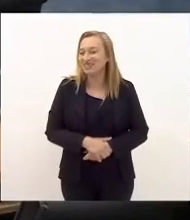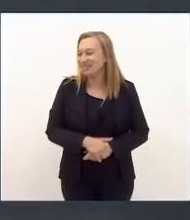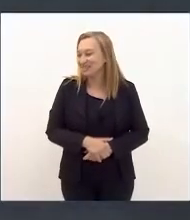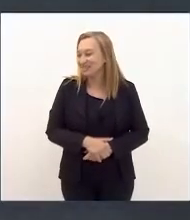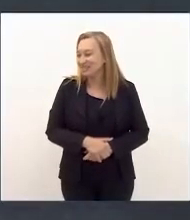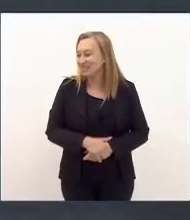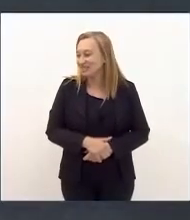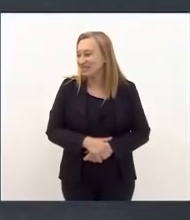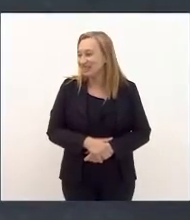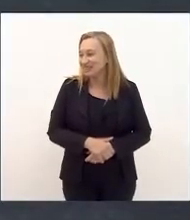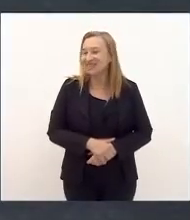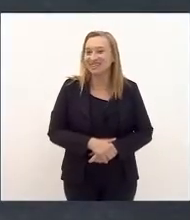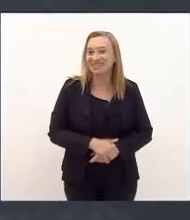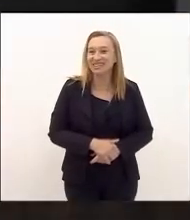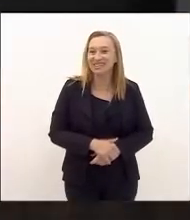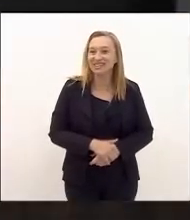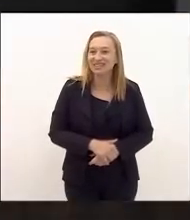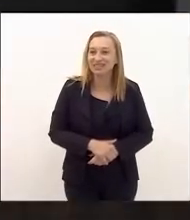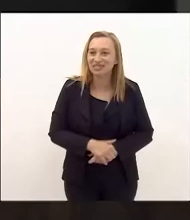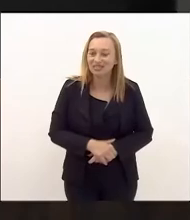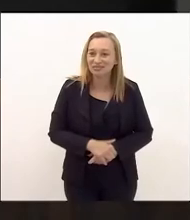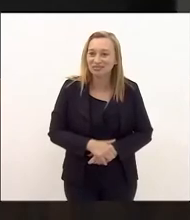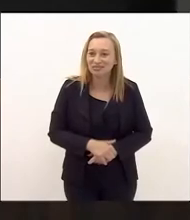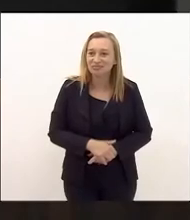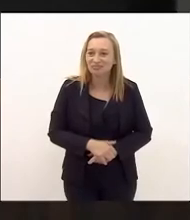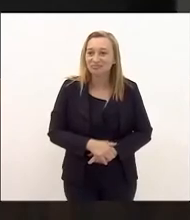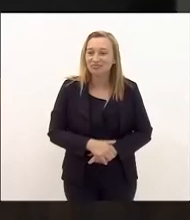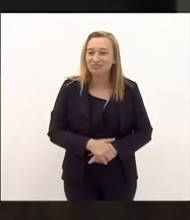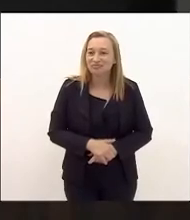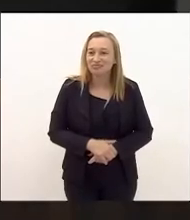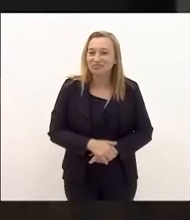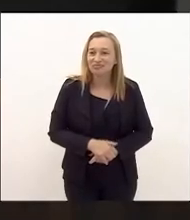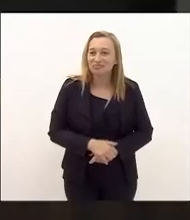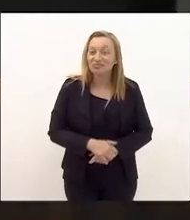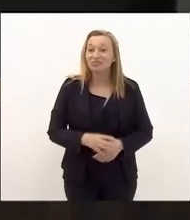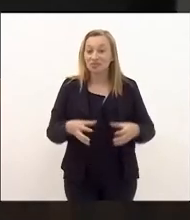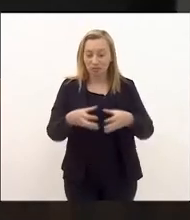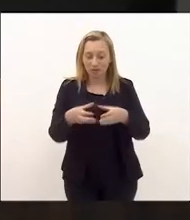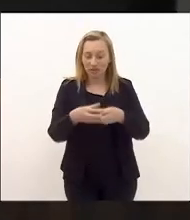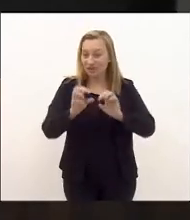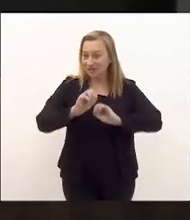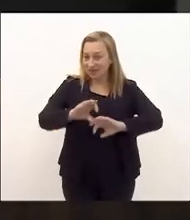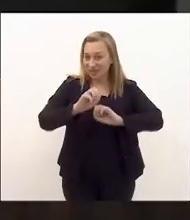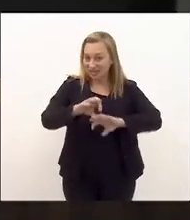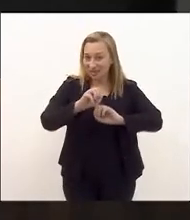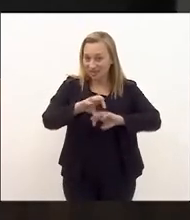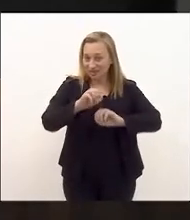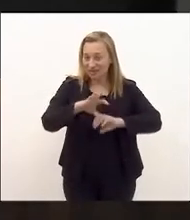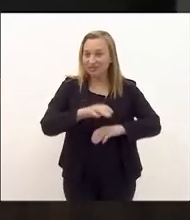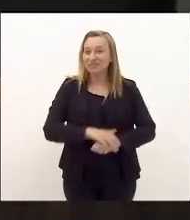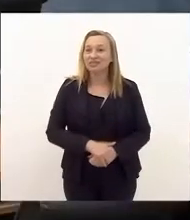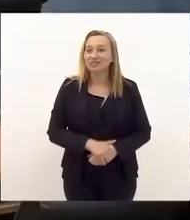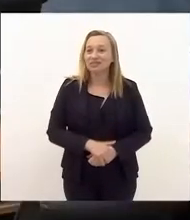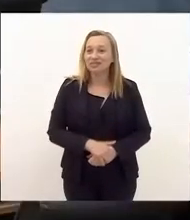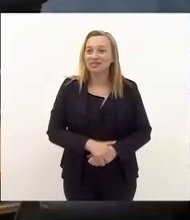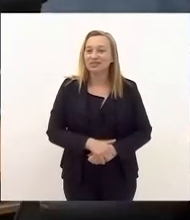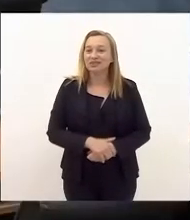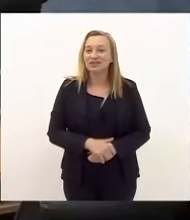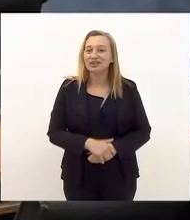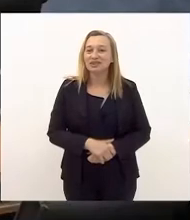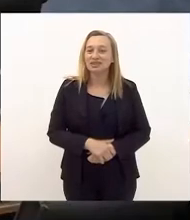Parecer favorável, presidente. Obrigado, deputado. Pela Comissão de Educação, o deputado Flávio Serafini.